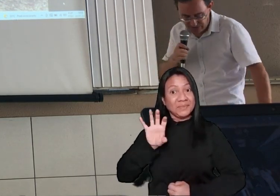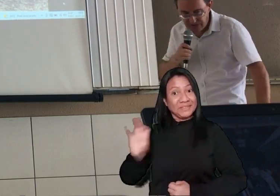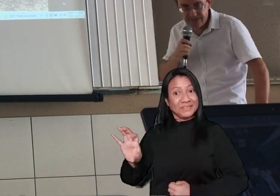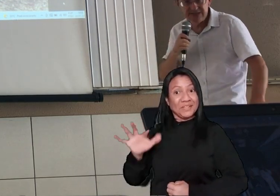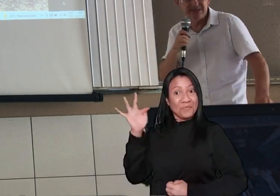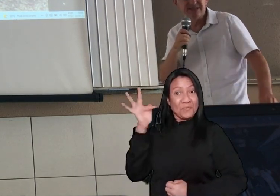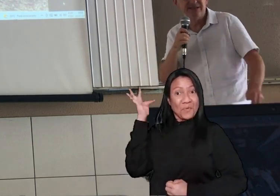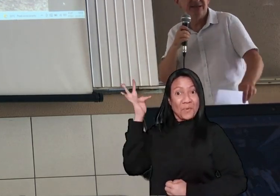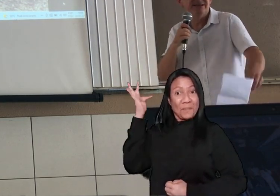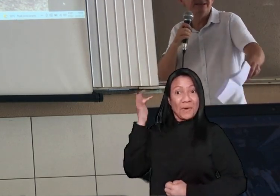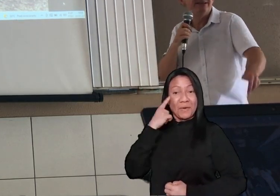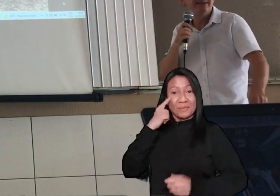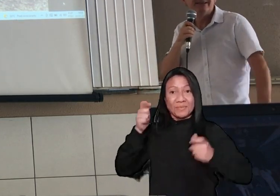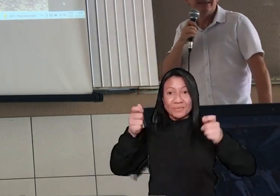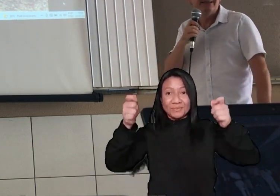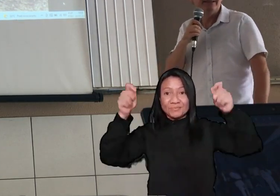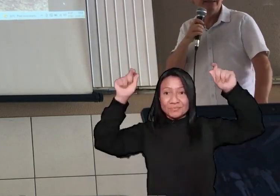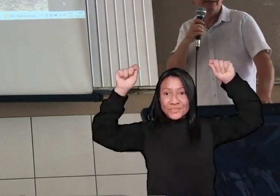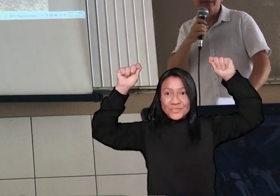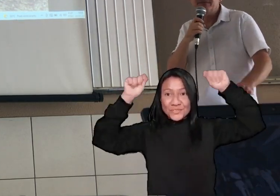hoje, jeans, né?